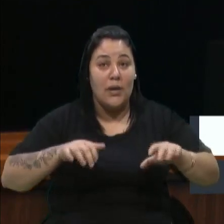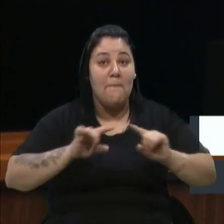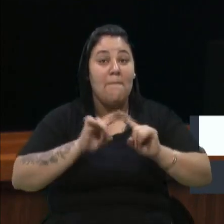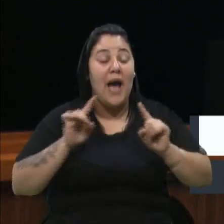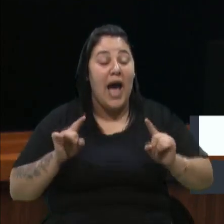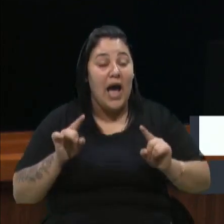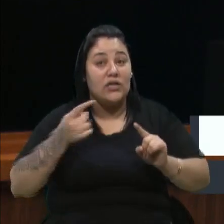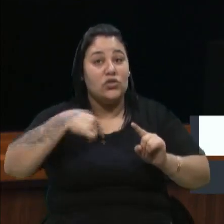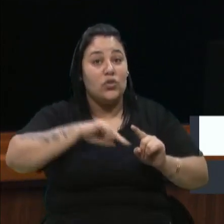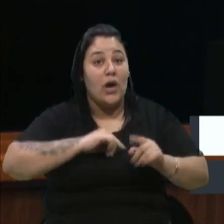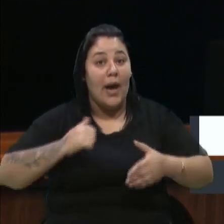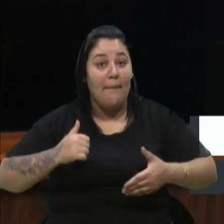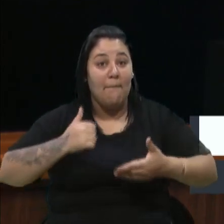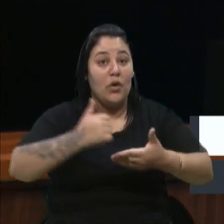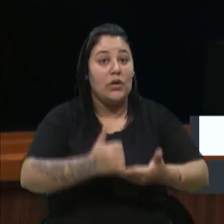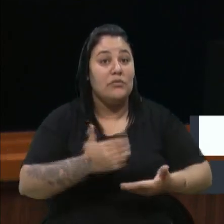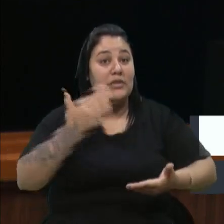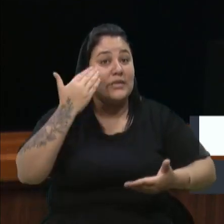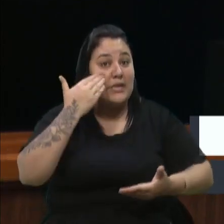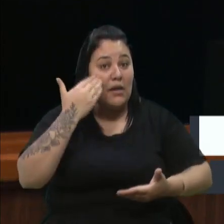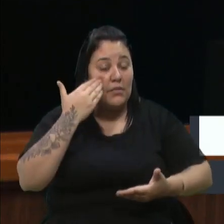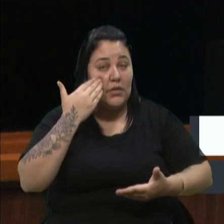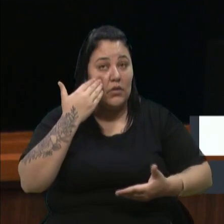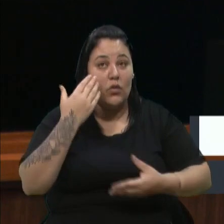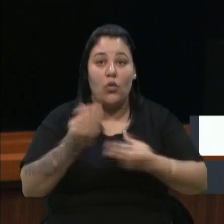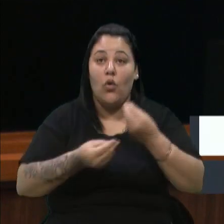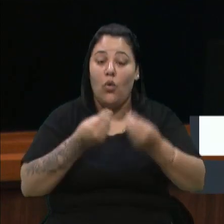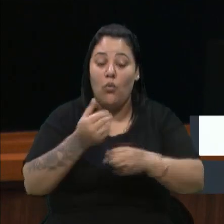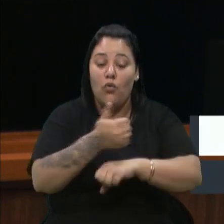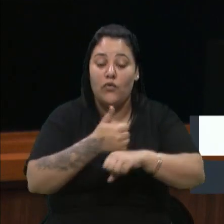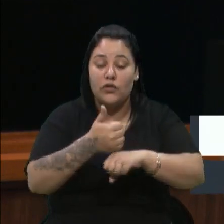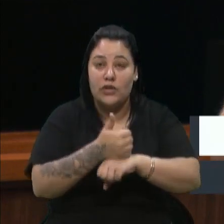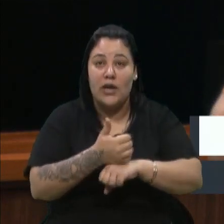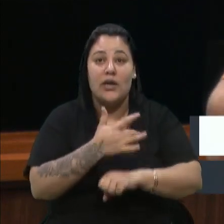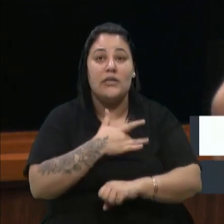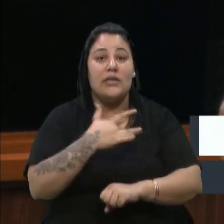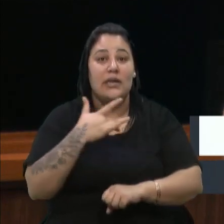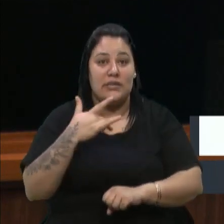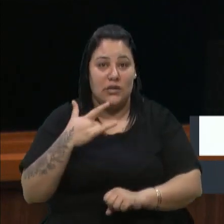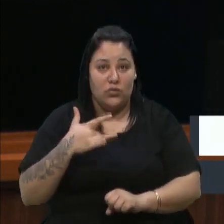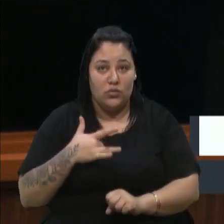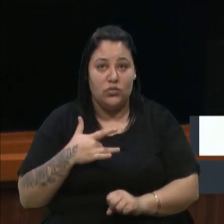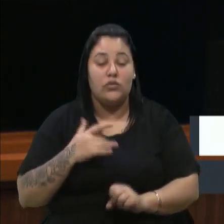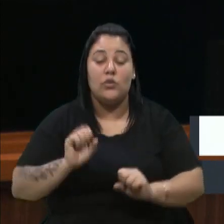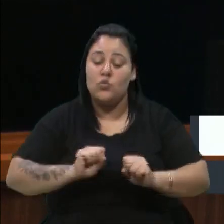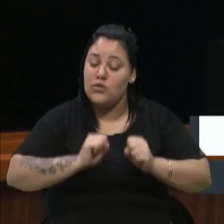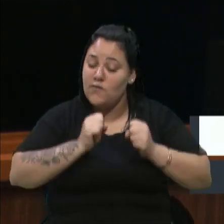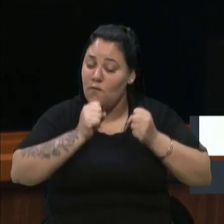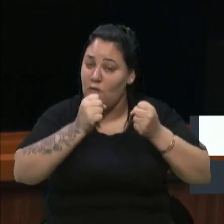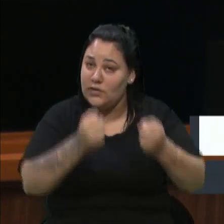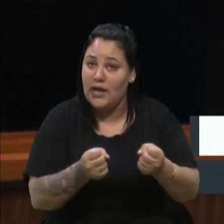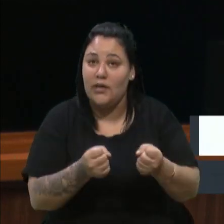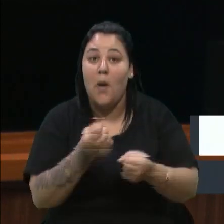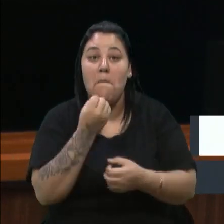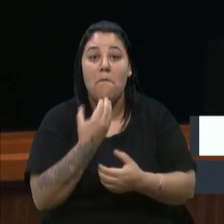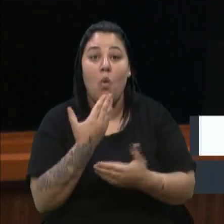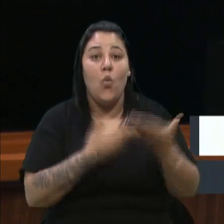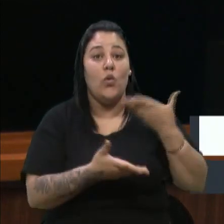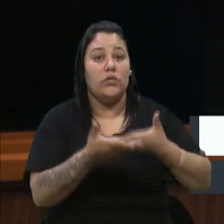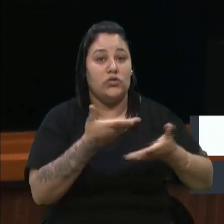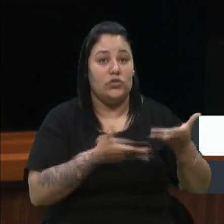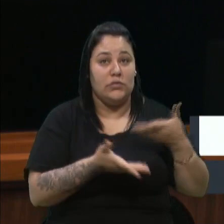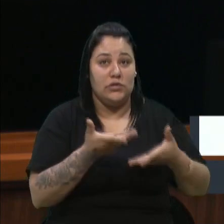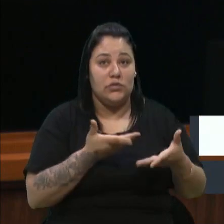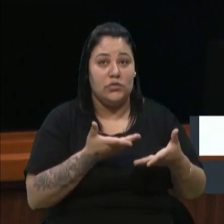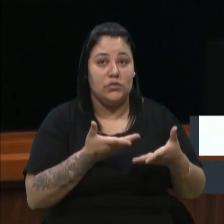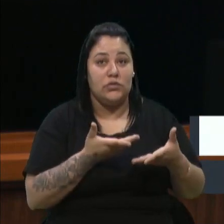sabemos e defendemos o quanto os profissionais da saúde estão determinados a um bom atendimento, e